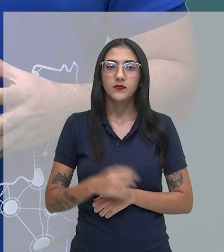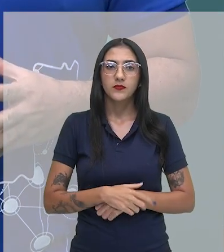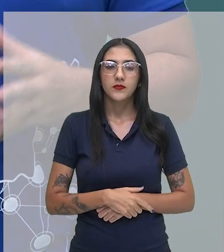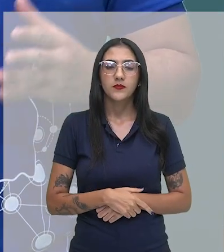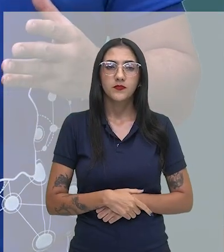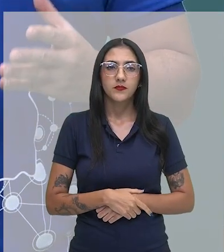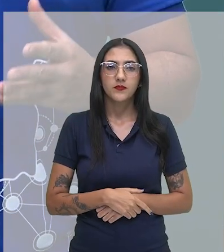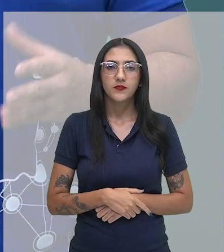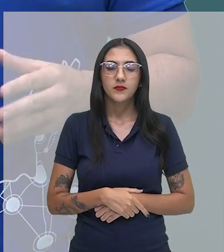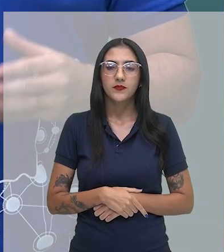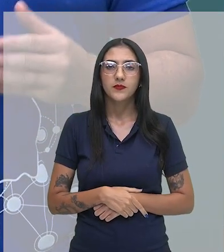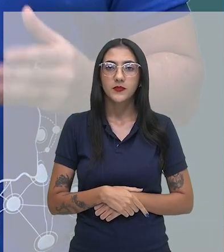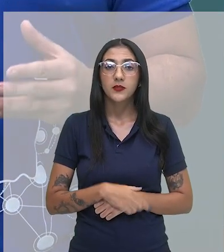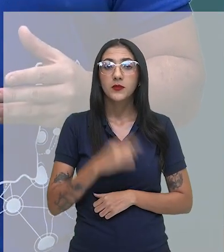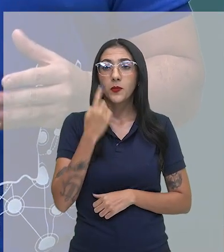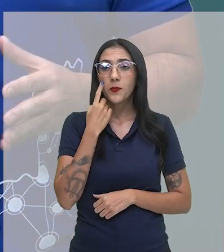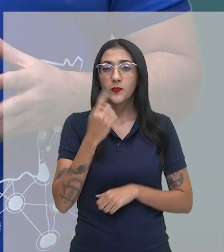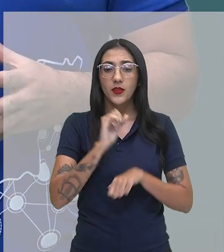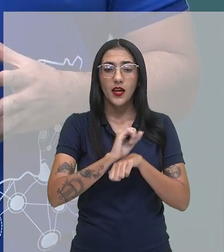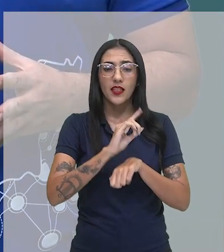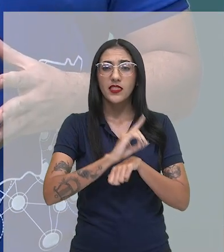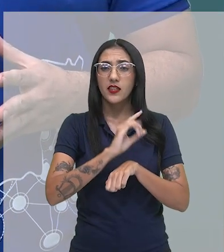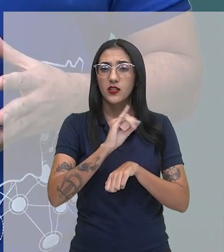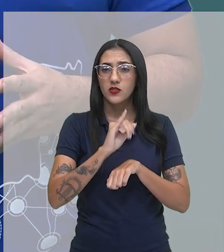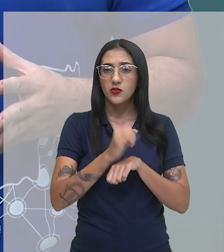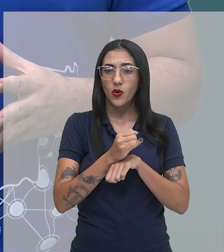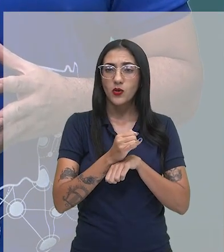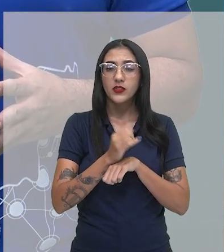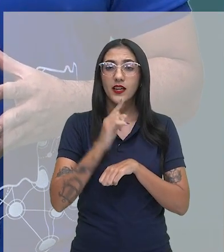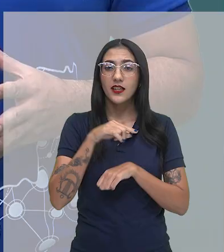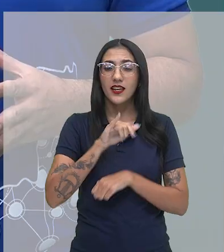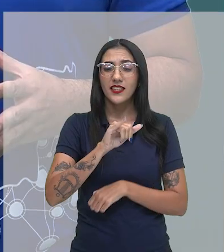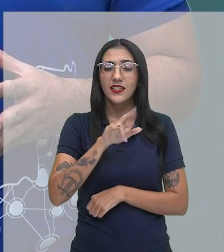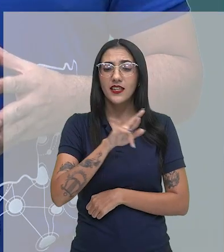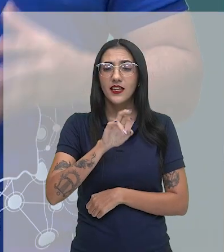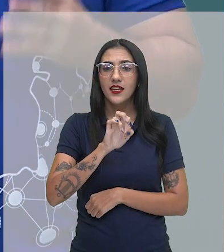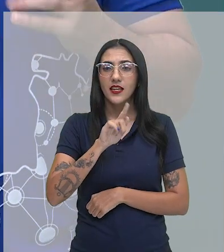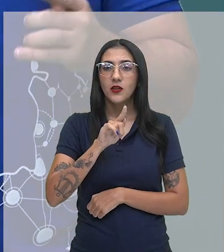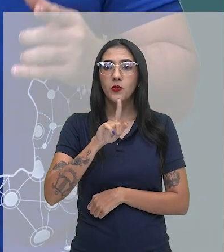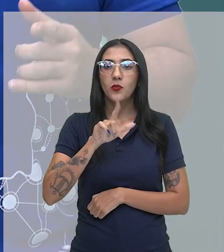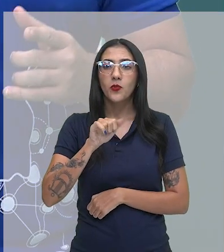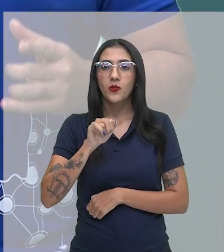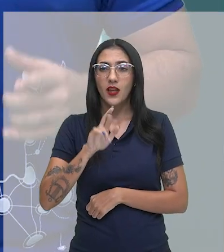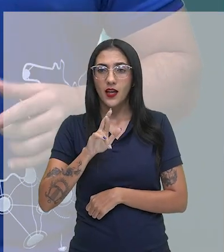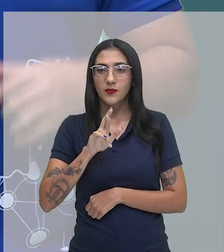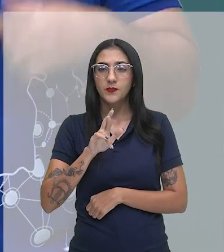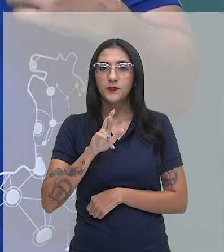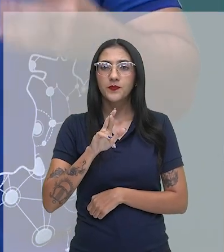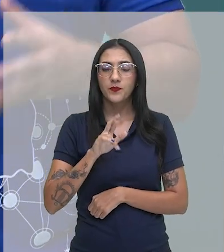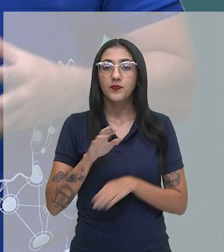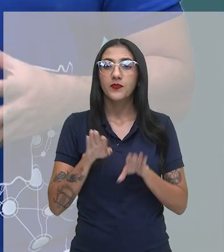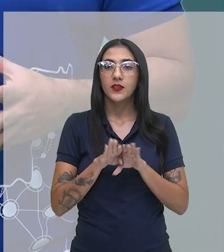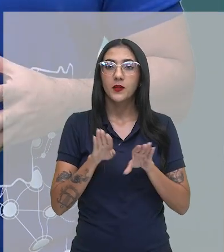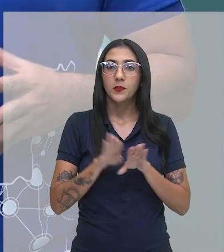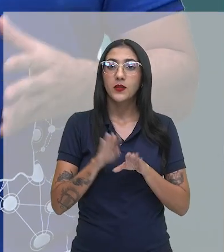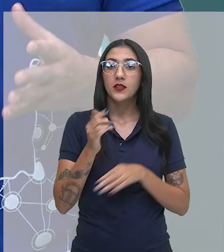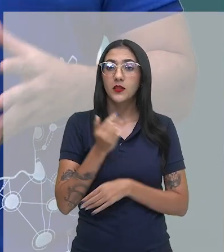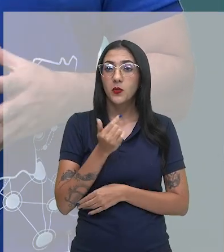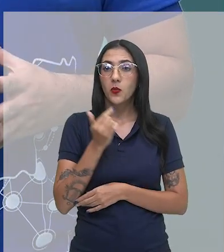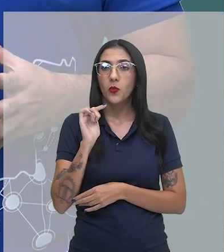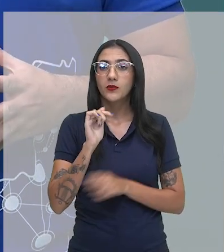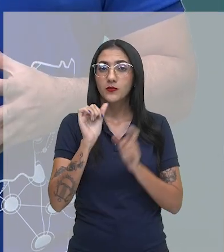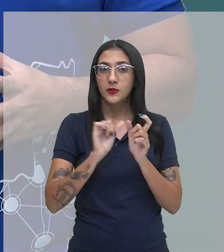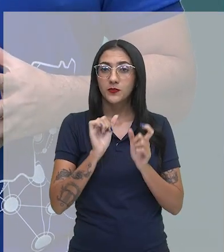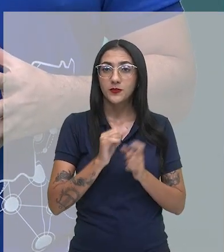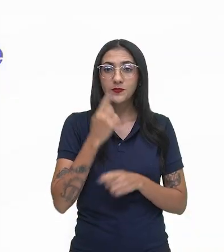place. Esse adjetivo better, ele é irregular. Não somente ele, nós temos outros. Vamos